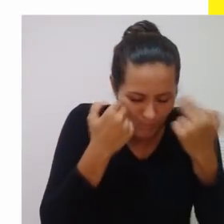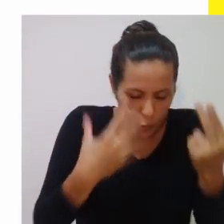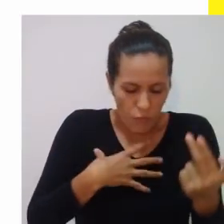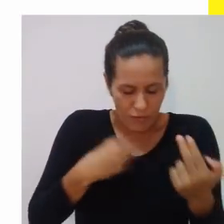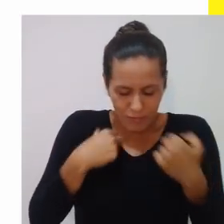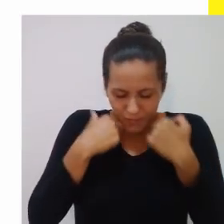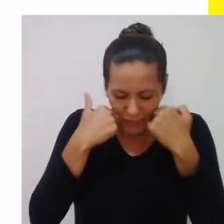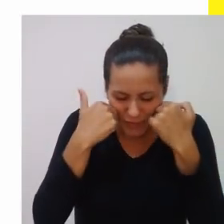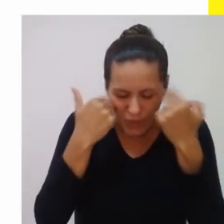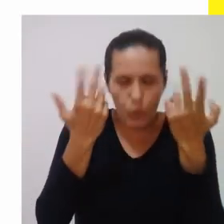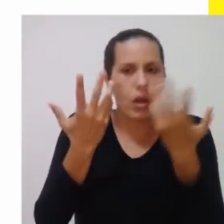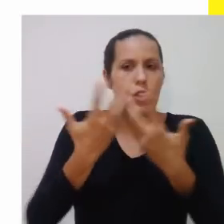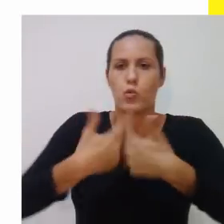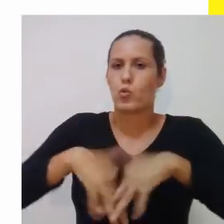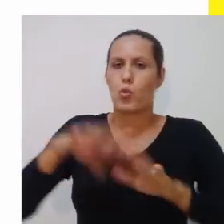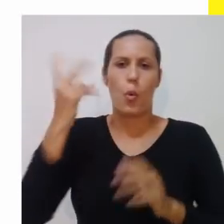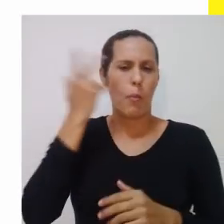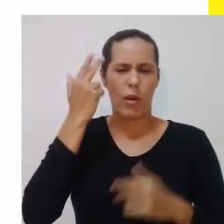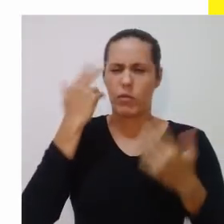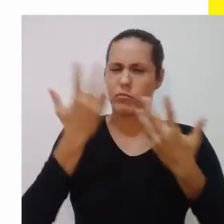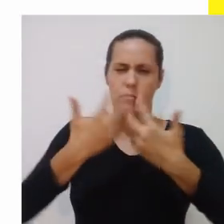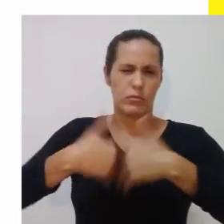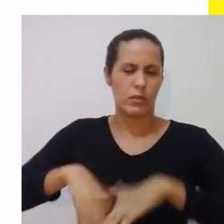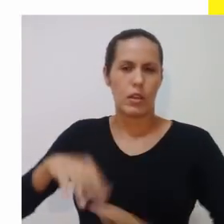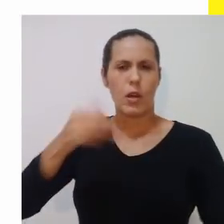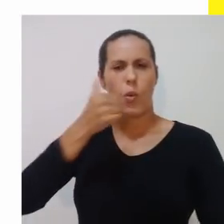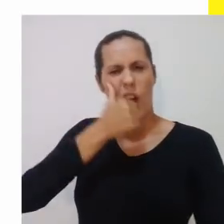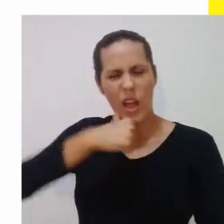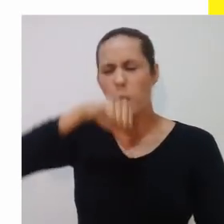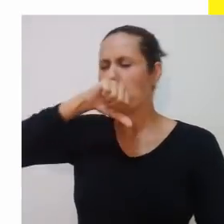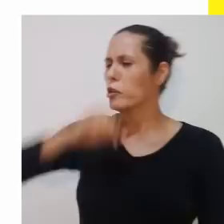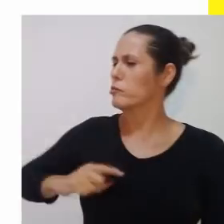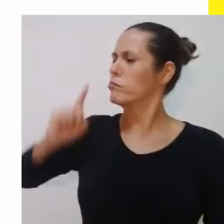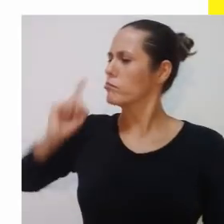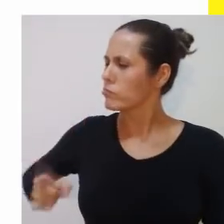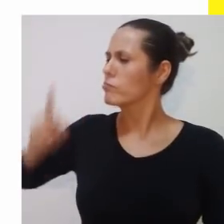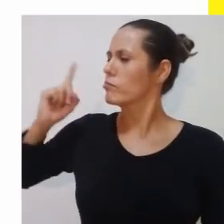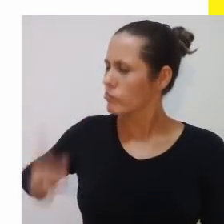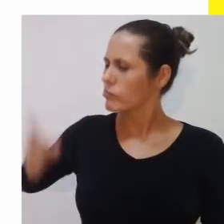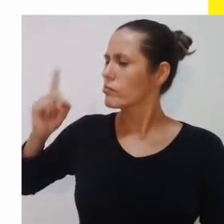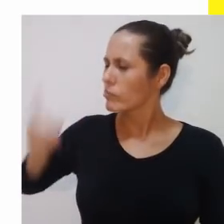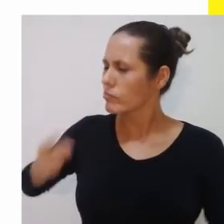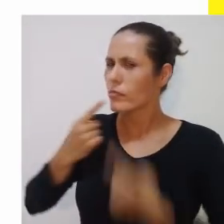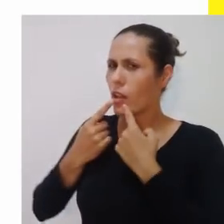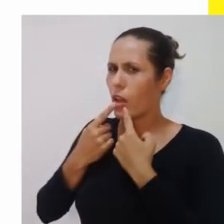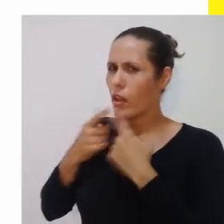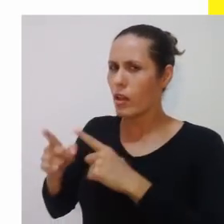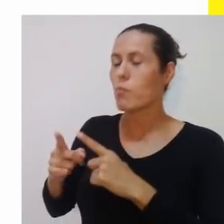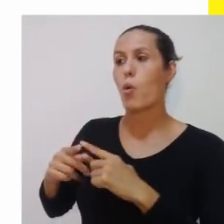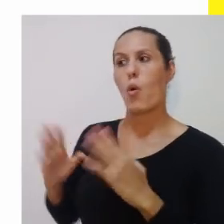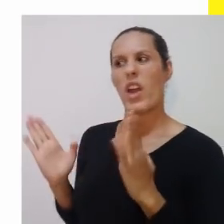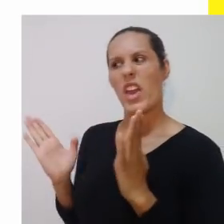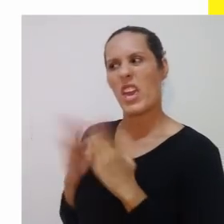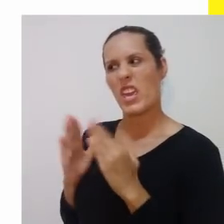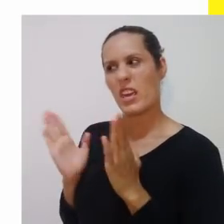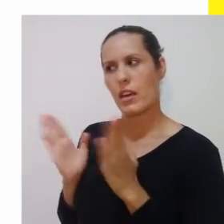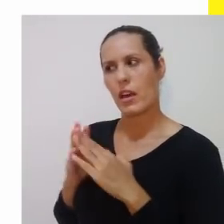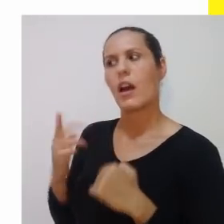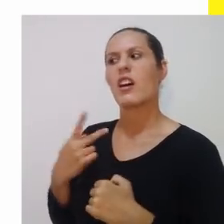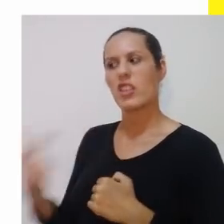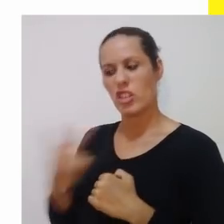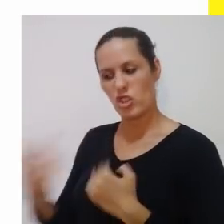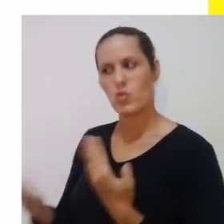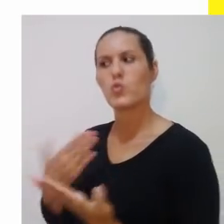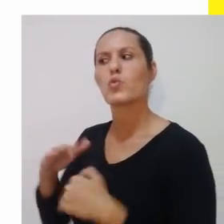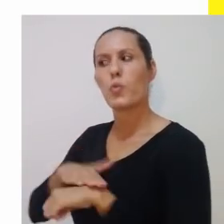a gente sente vergonha, isso é normal, isso é natural. A mãe tá ali, ó, dizendo para o menino, em casa a